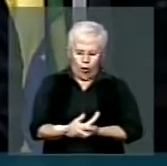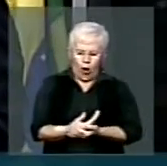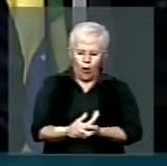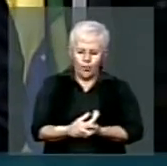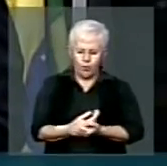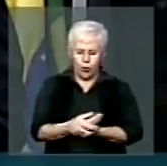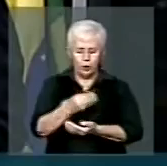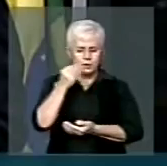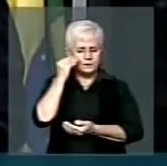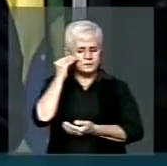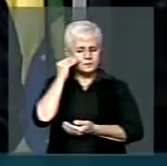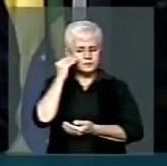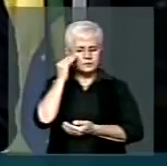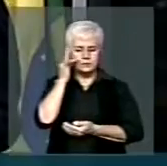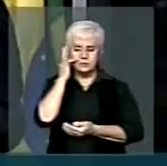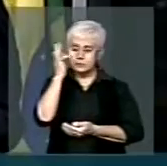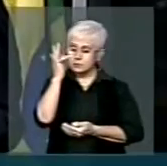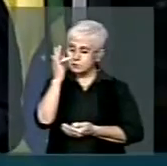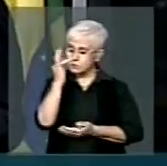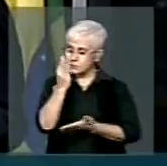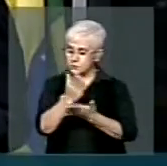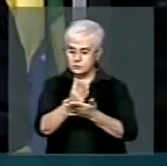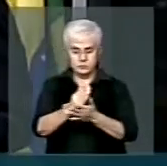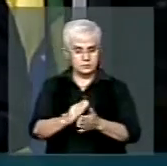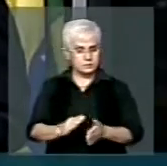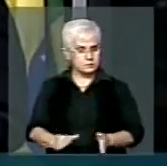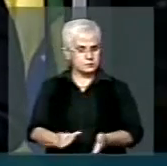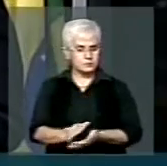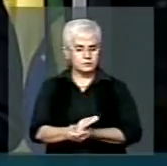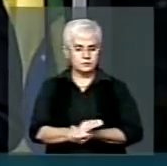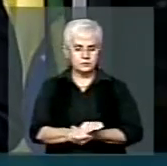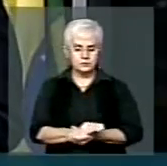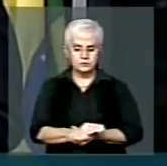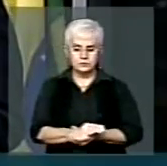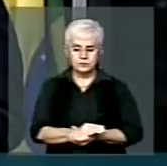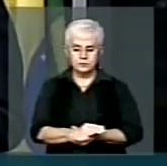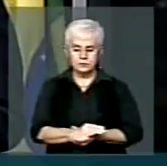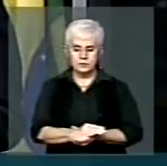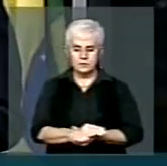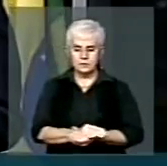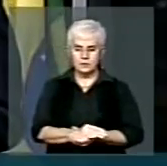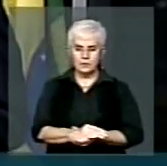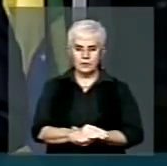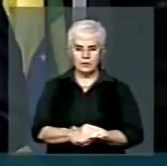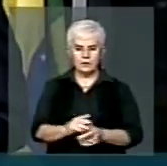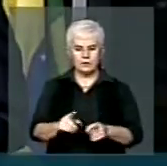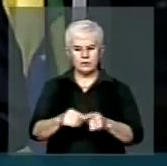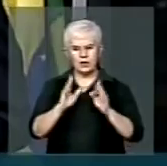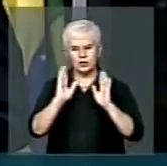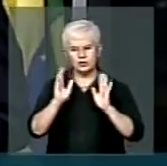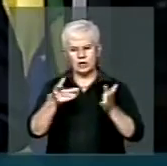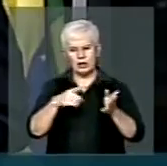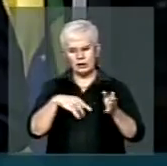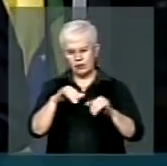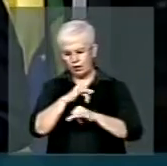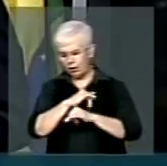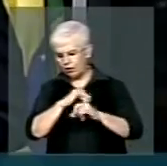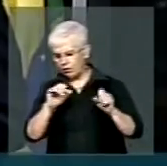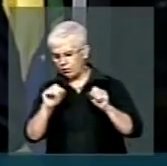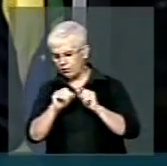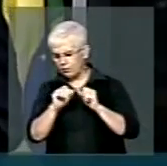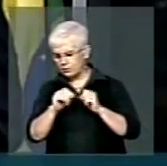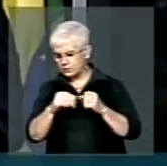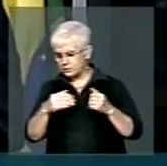que não ocorra mais. Não ocorrer não tem como, é um fato da natureza, mas já há uma projeção feita aqui